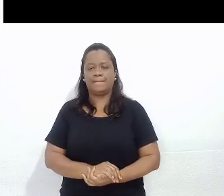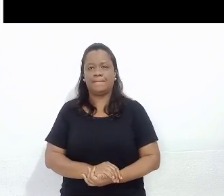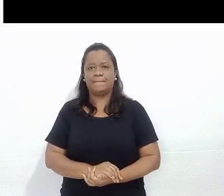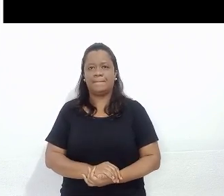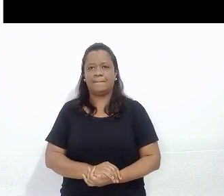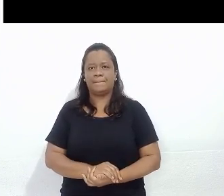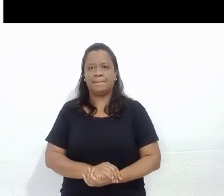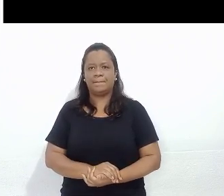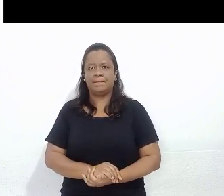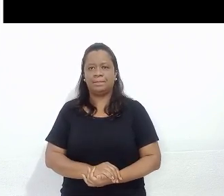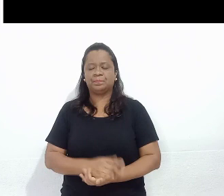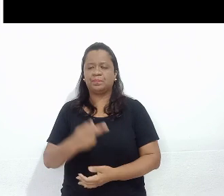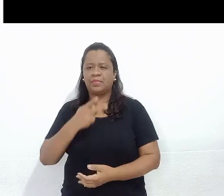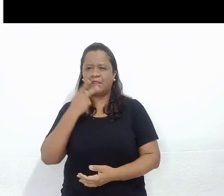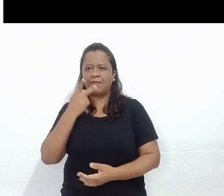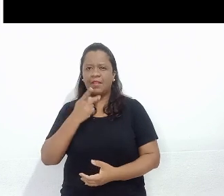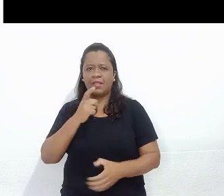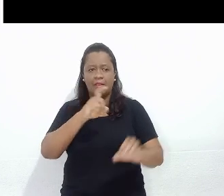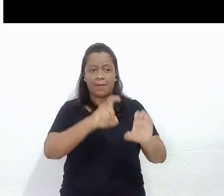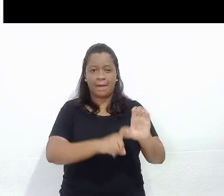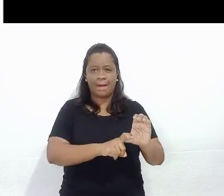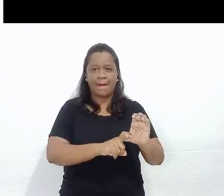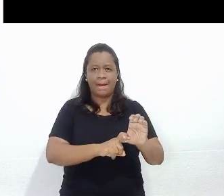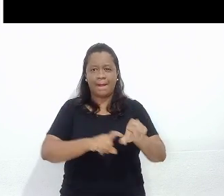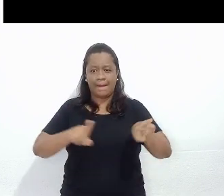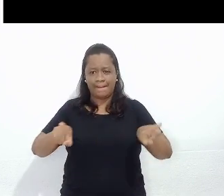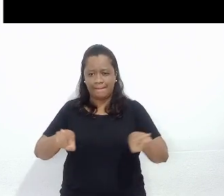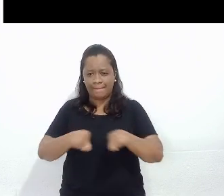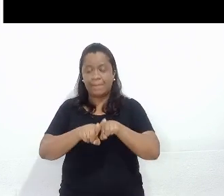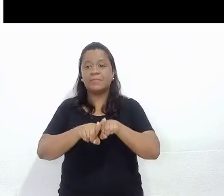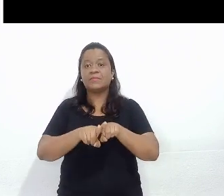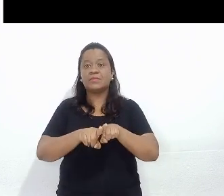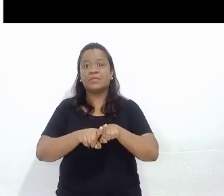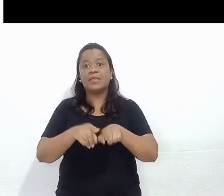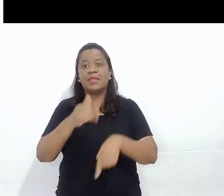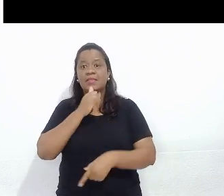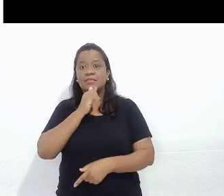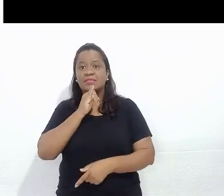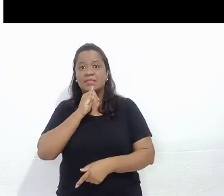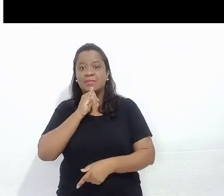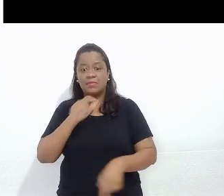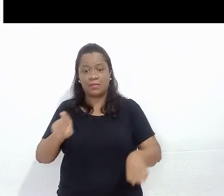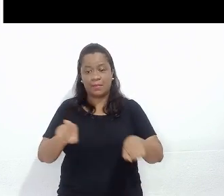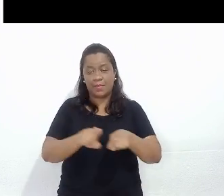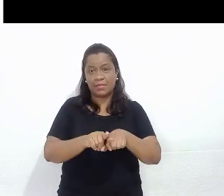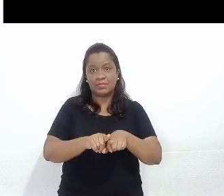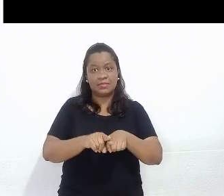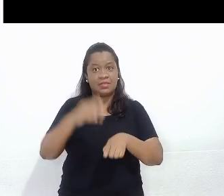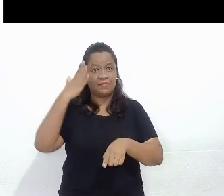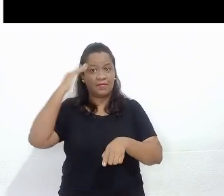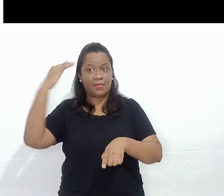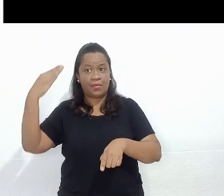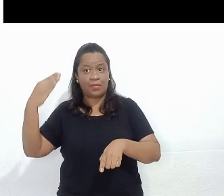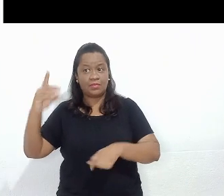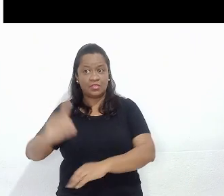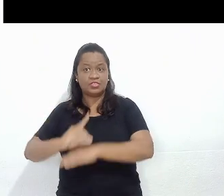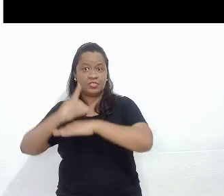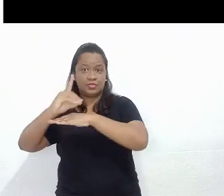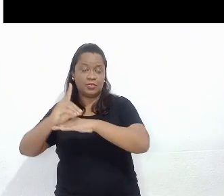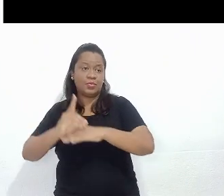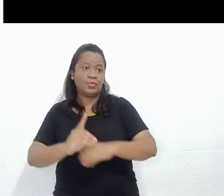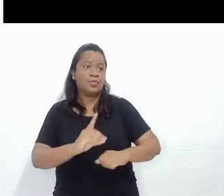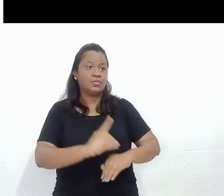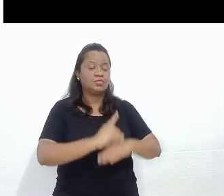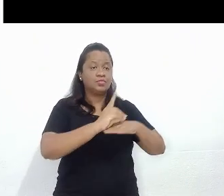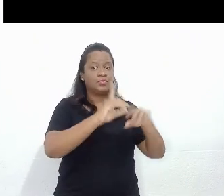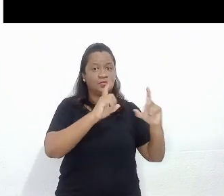eu estava falando das parcerias, aqui a gente tem até uns exemplos de parcerias famosas do cinema entre diretores e diretores de fotografia,